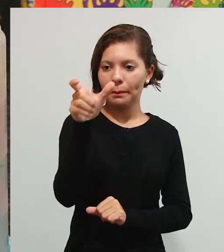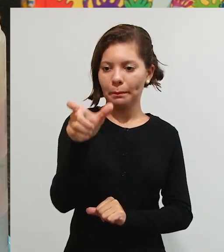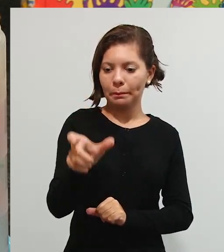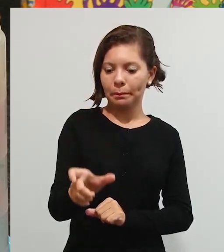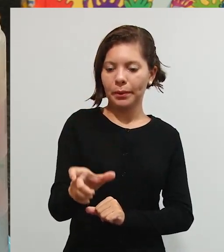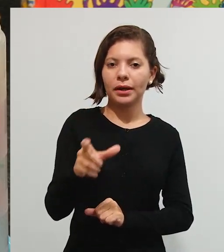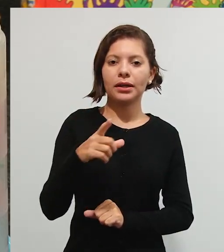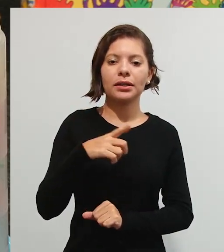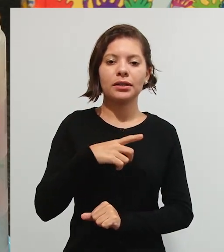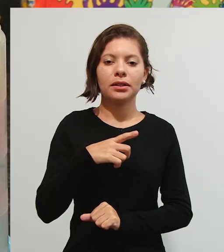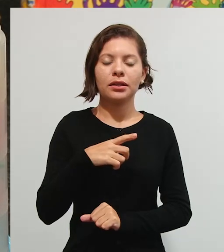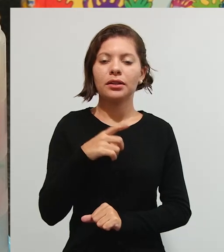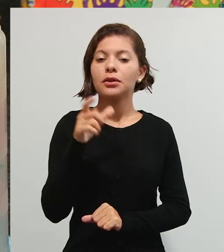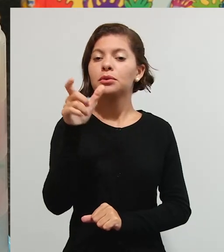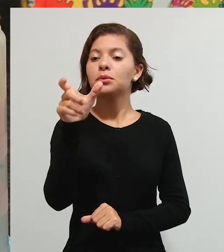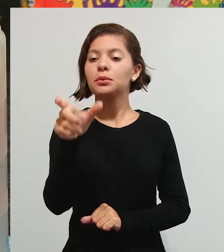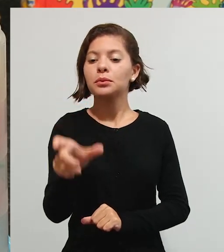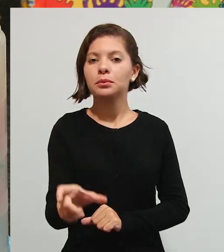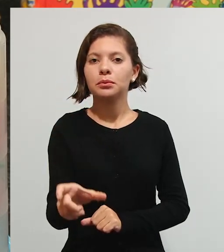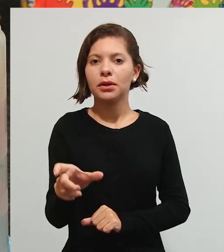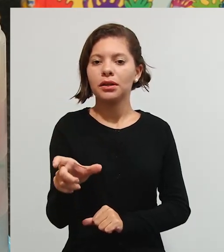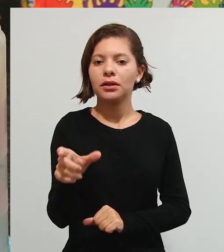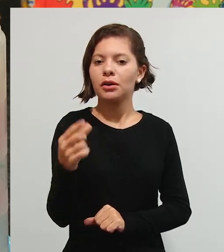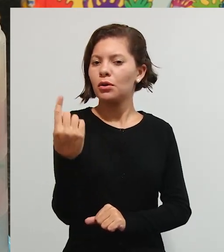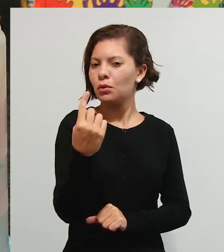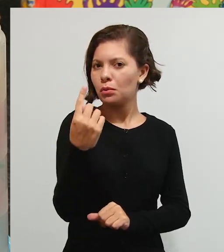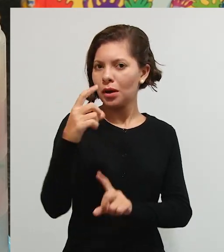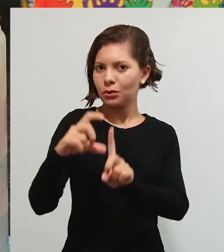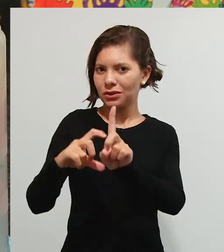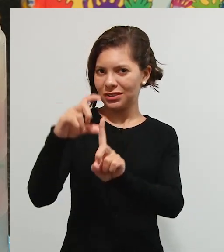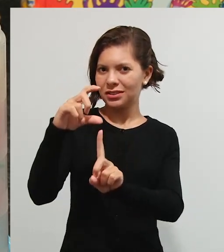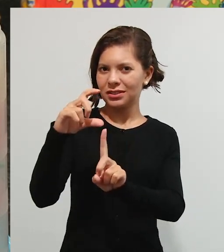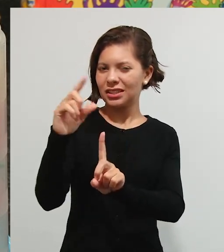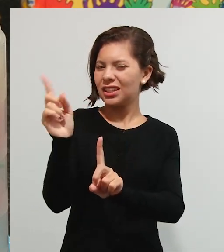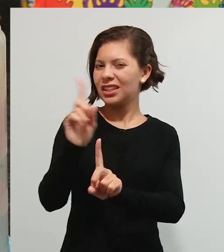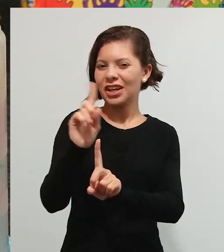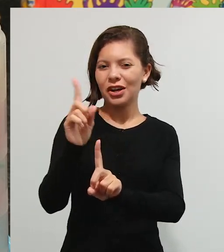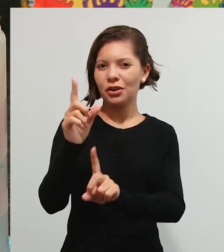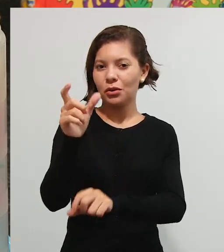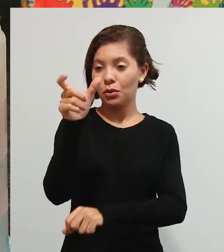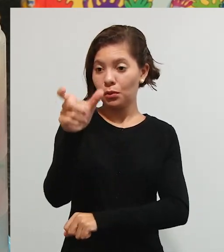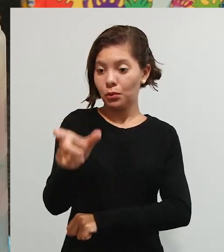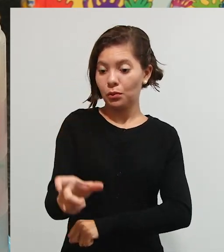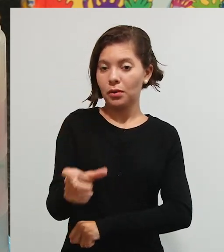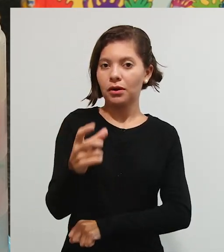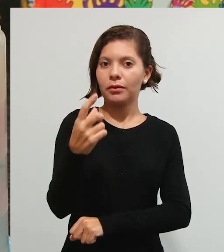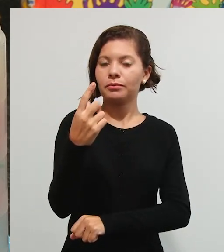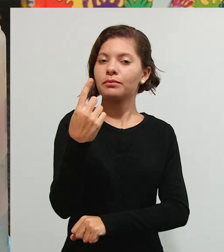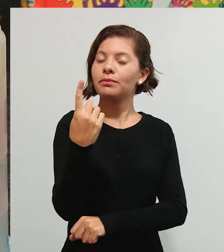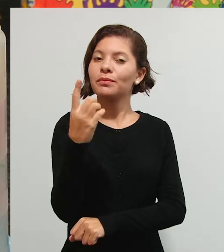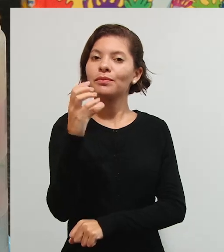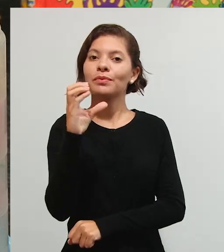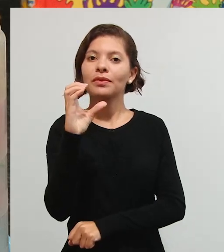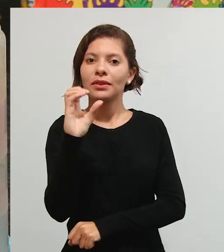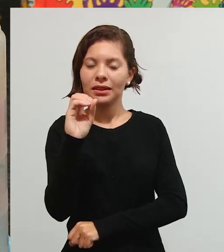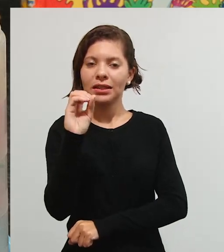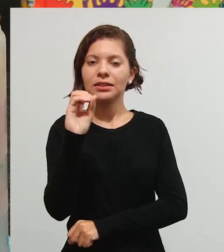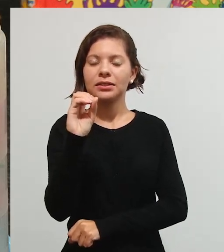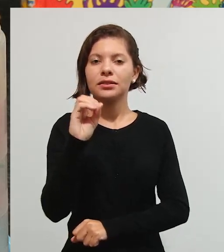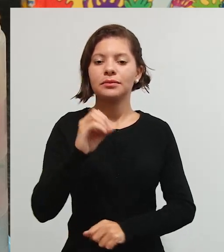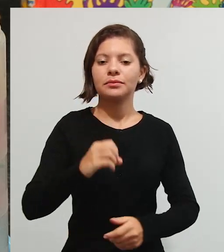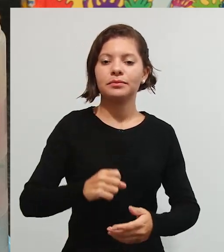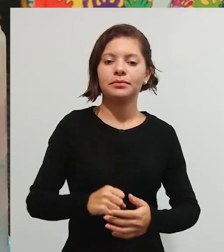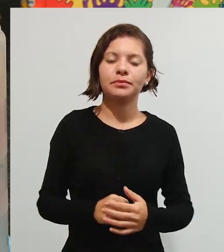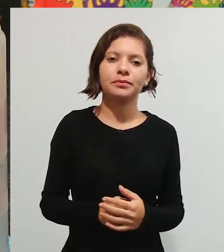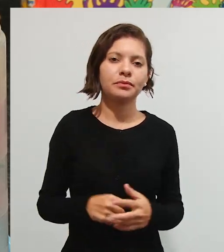eu tenho uma, só que não é mais uma unidade, é uma dezena. E há o